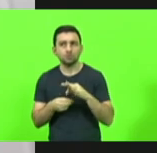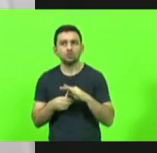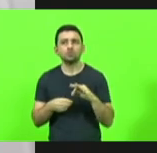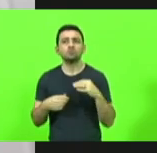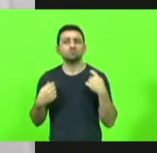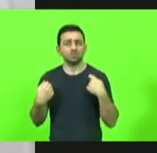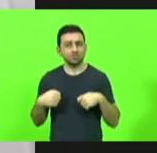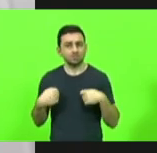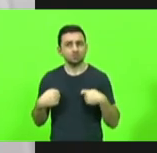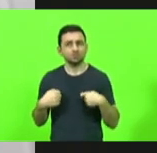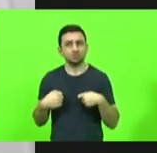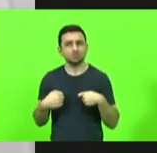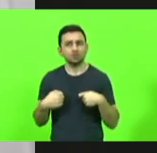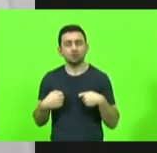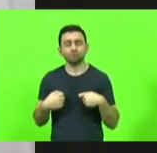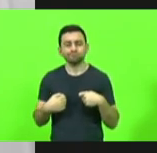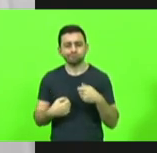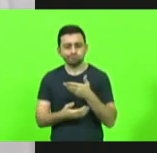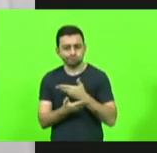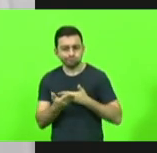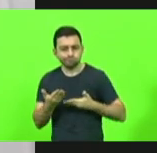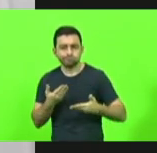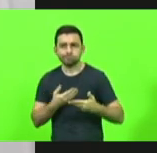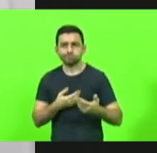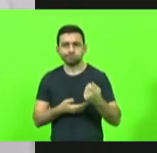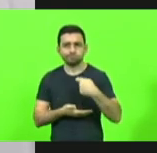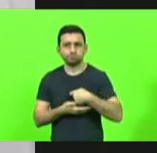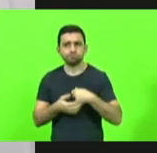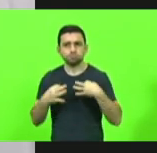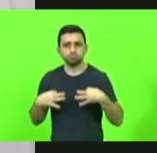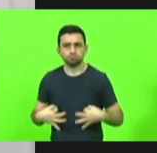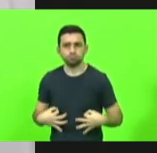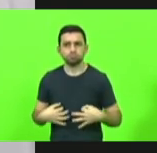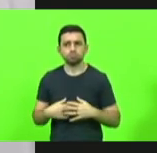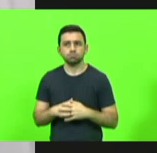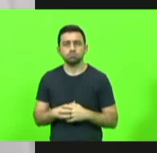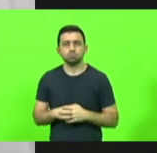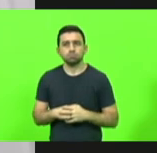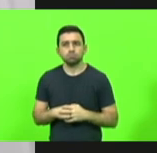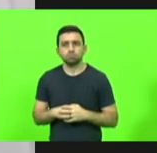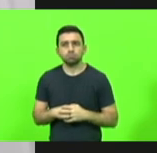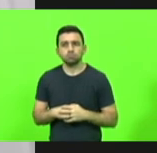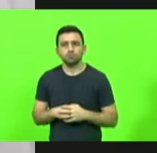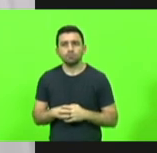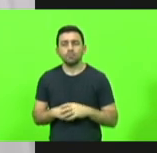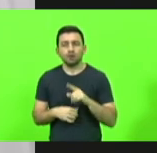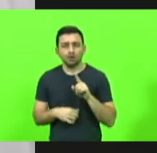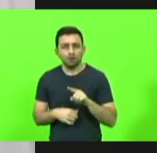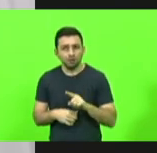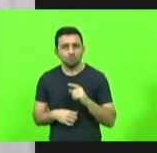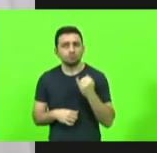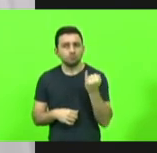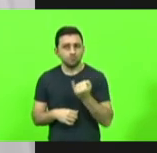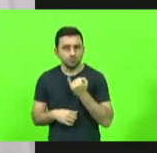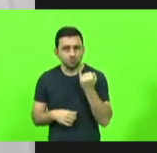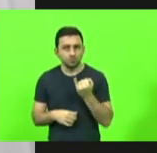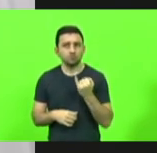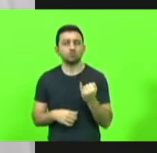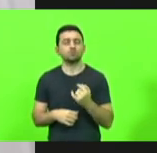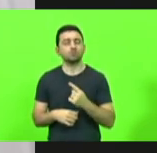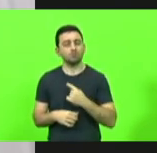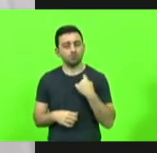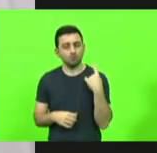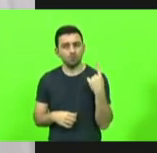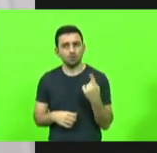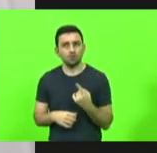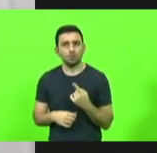ser retribuídos ou recompensados por isso. Isso relevando enquanto nós estamos dentro